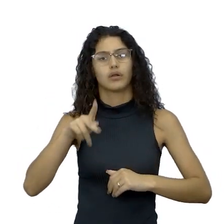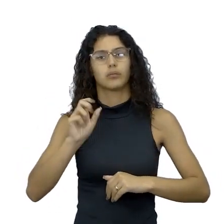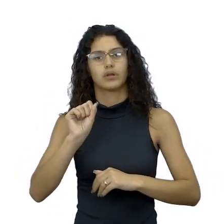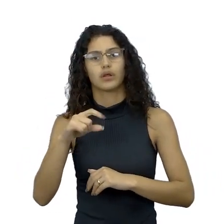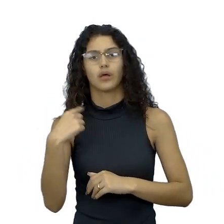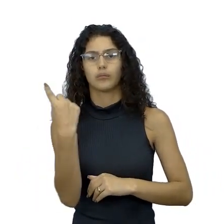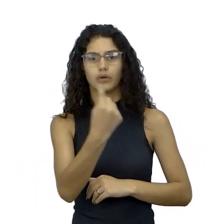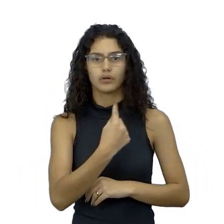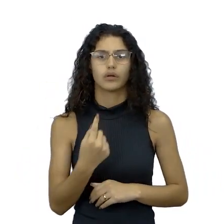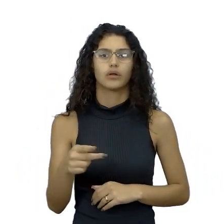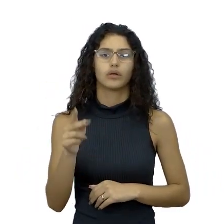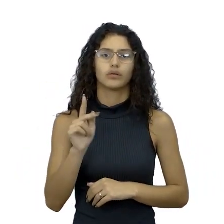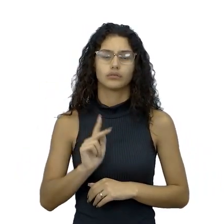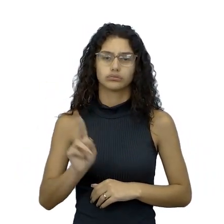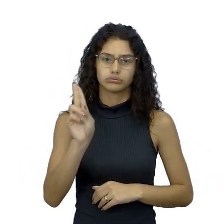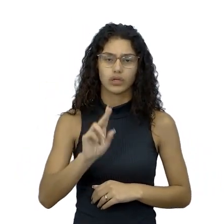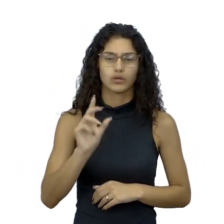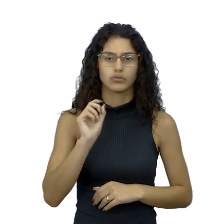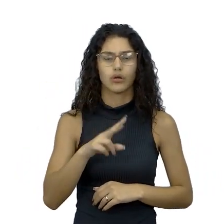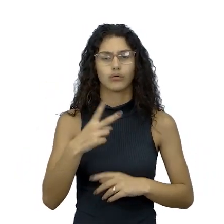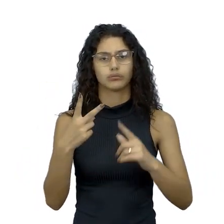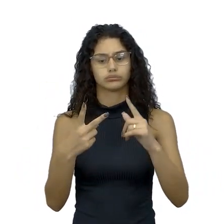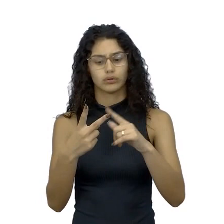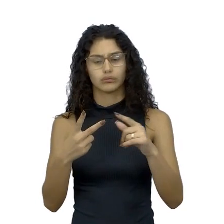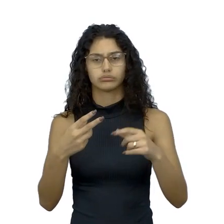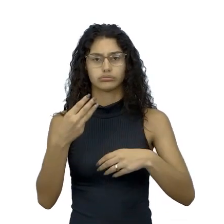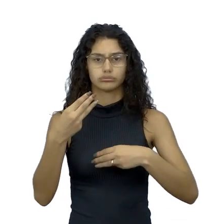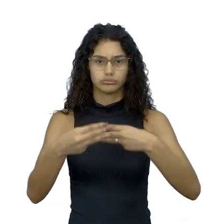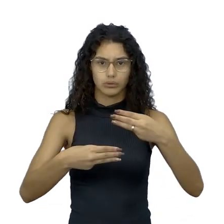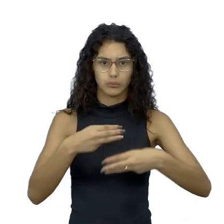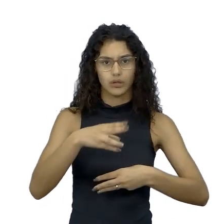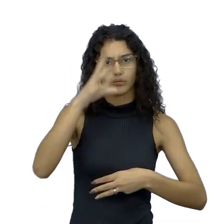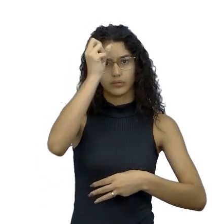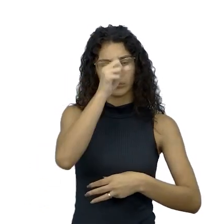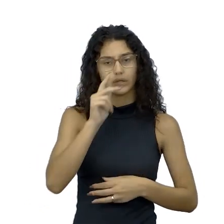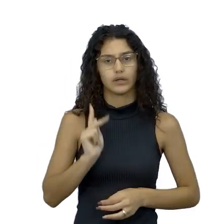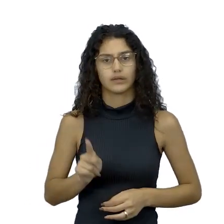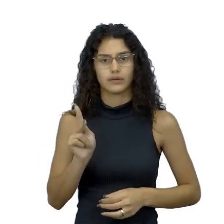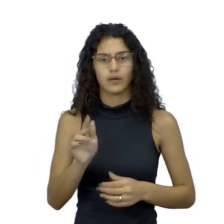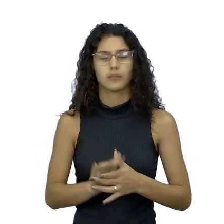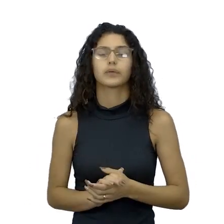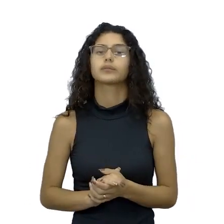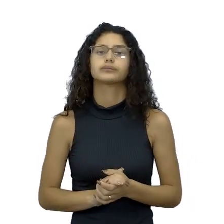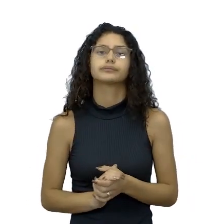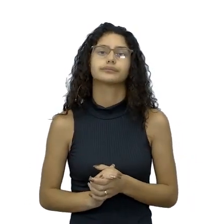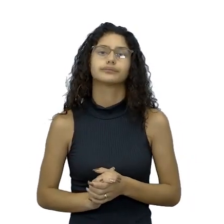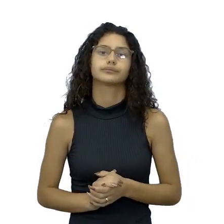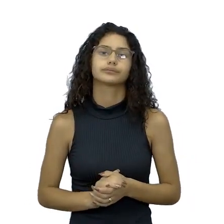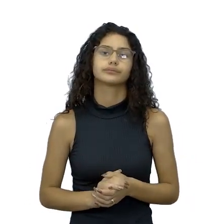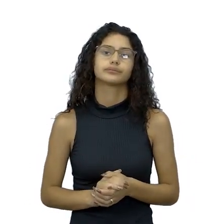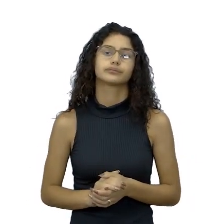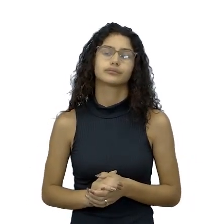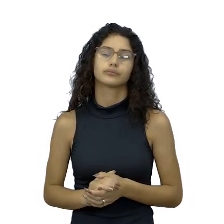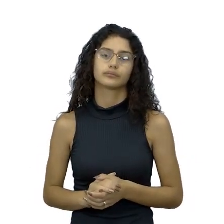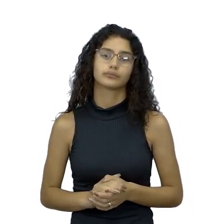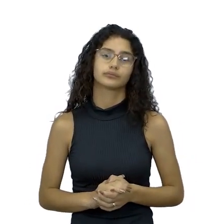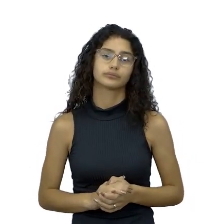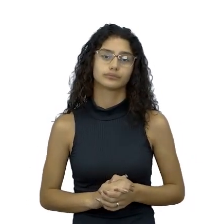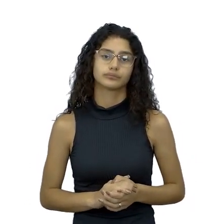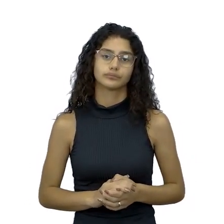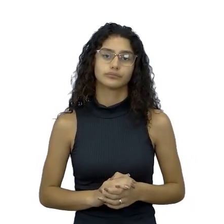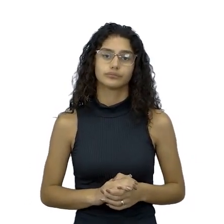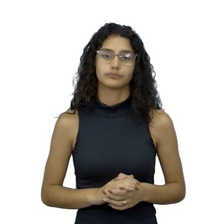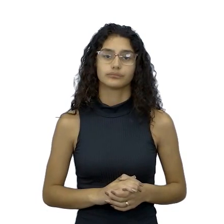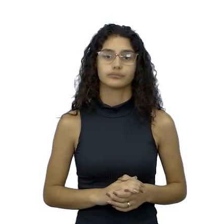mesmo usar só no segundo bimestre o aprender sempre. E aí, Tati, eu te falo o seguinte, que